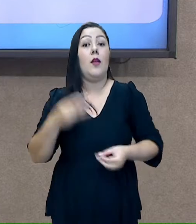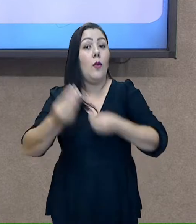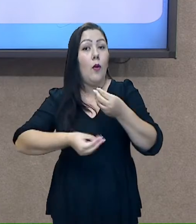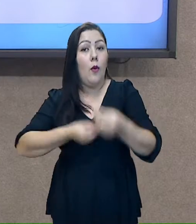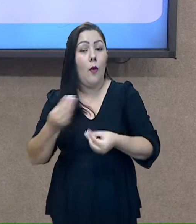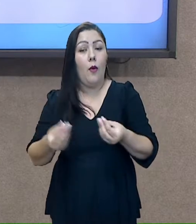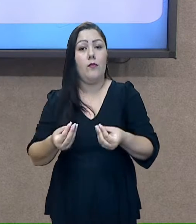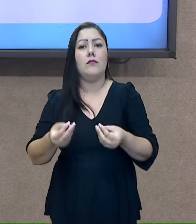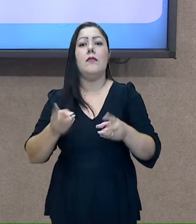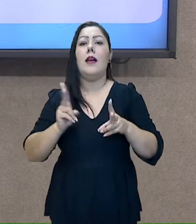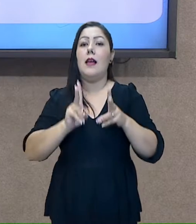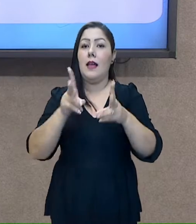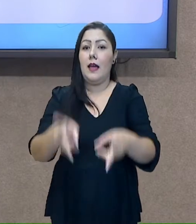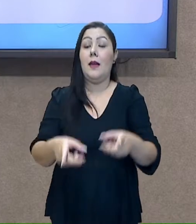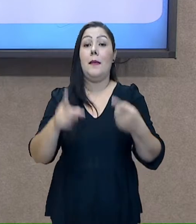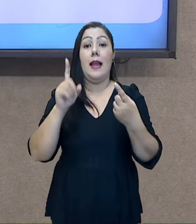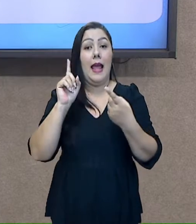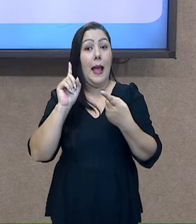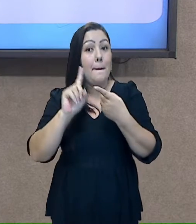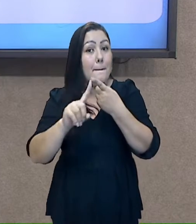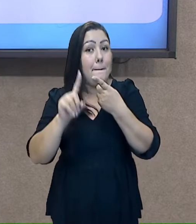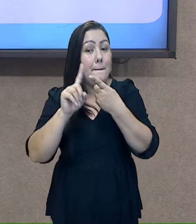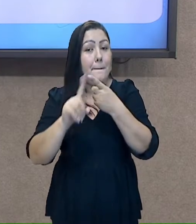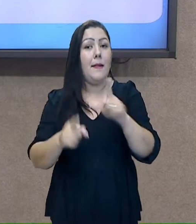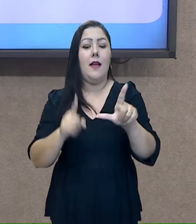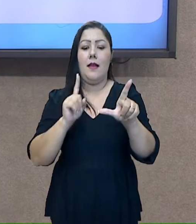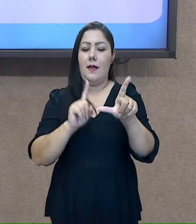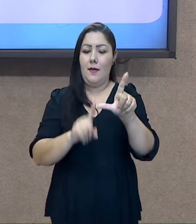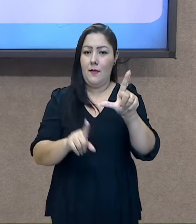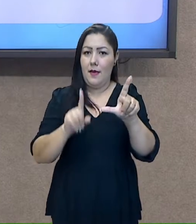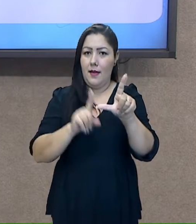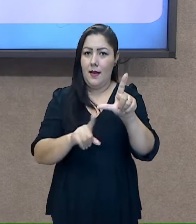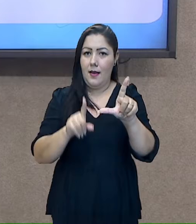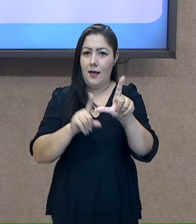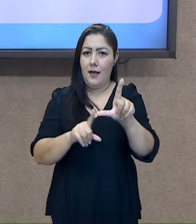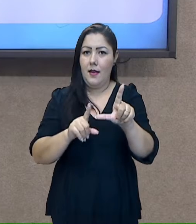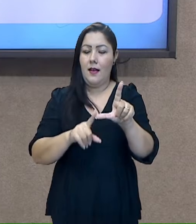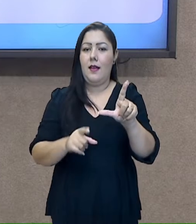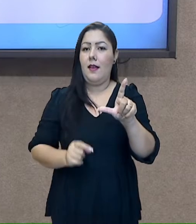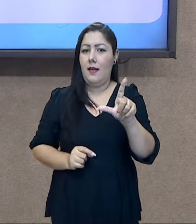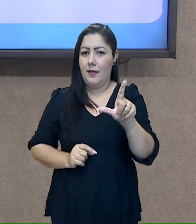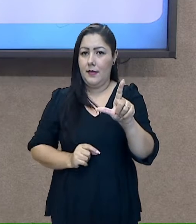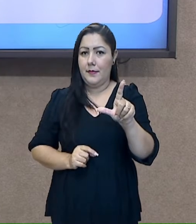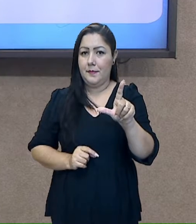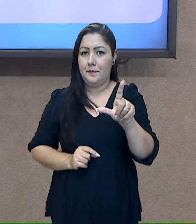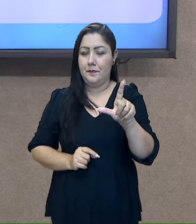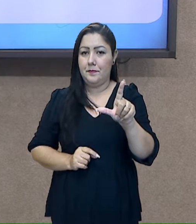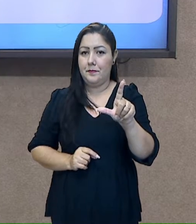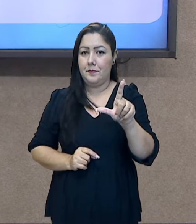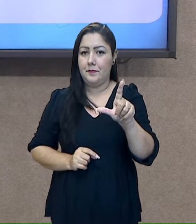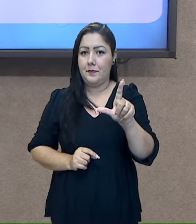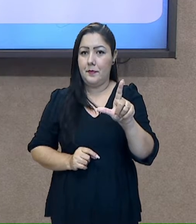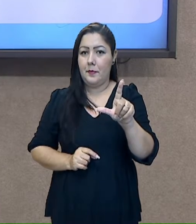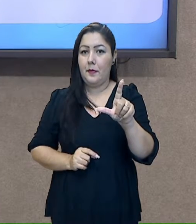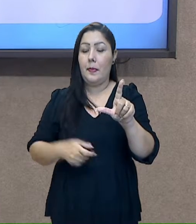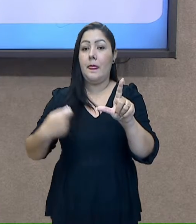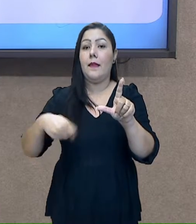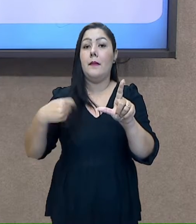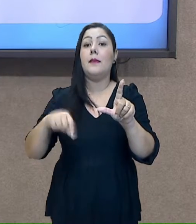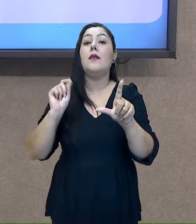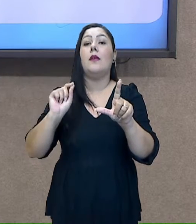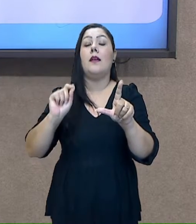a primeira letra, ou a única, quando o símbolo é formado por apenas uma letra, ela